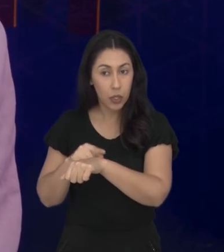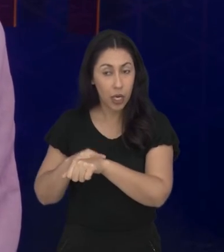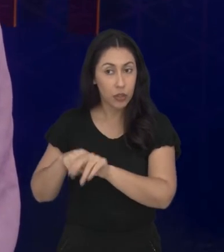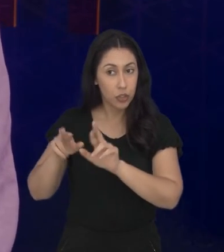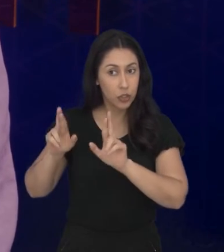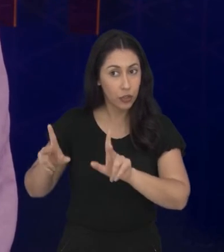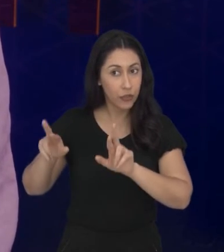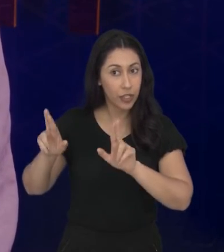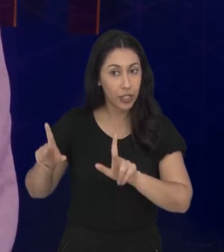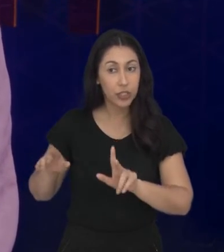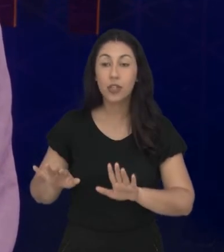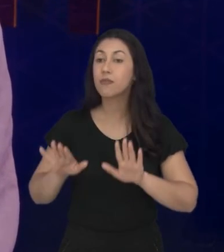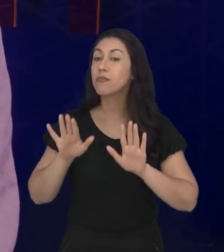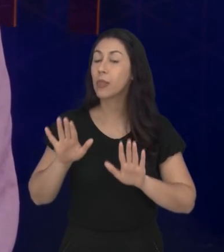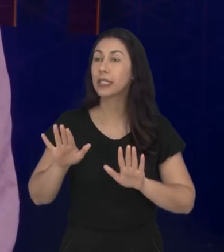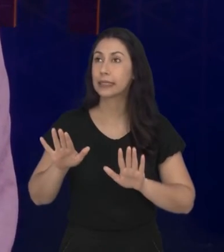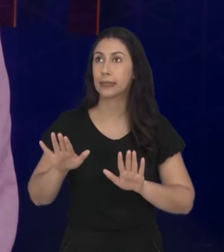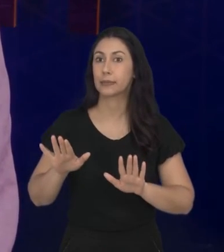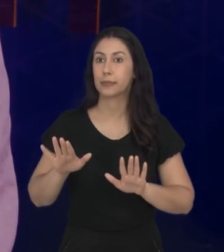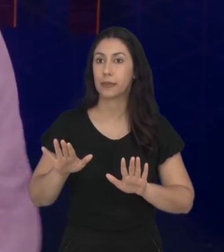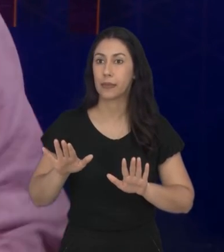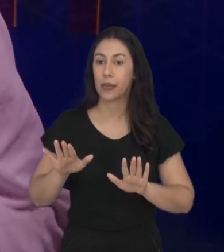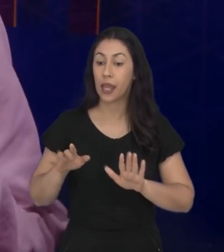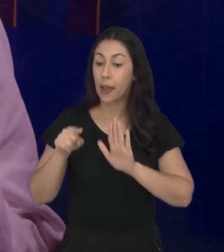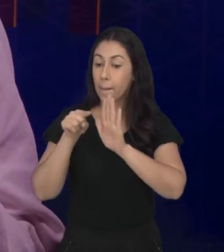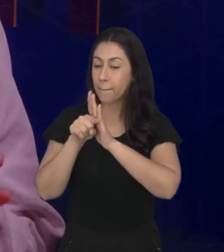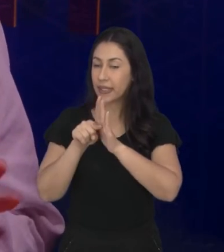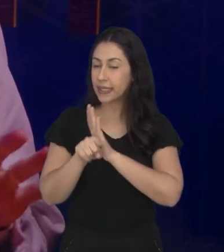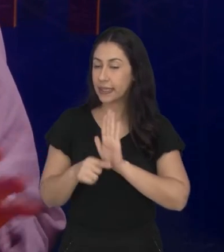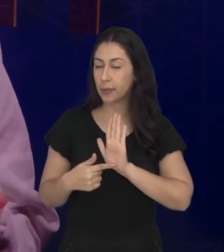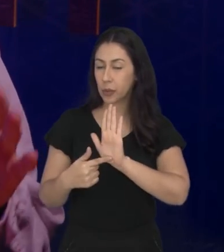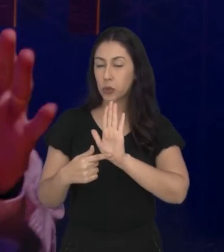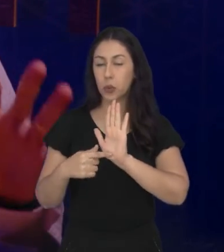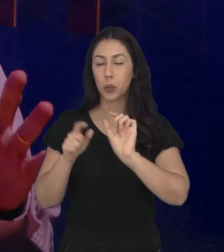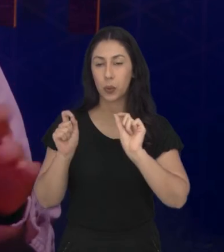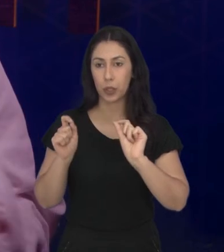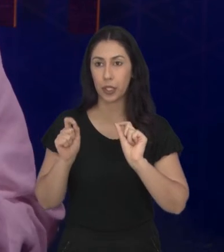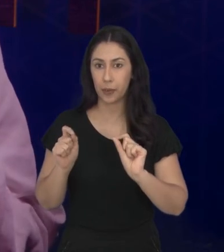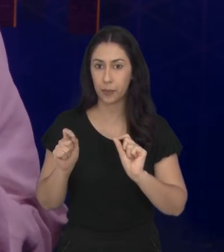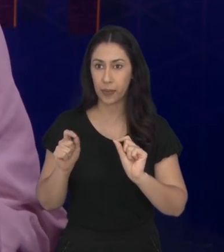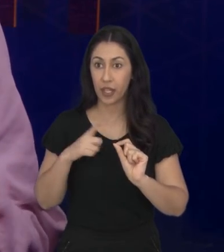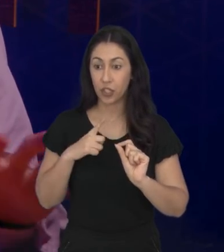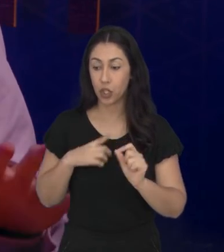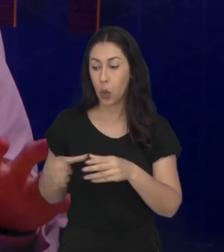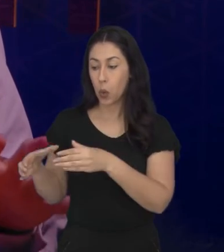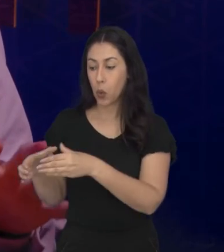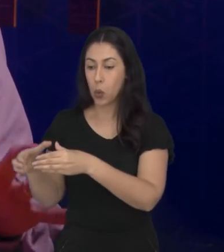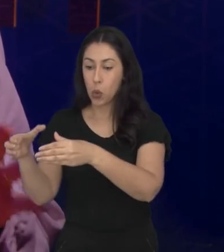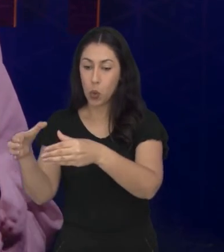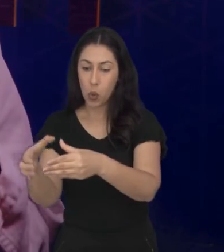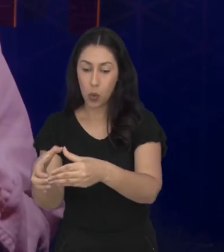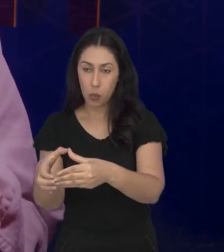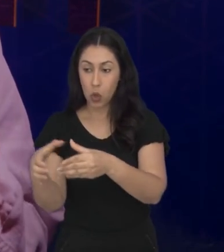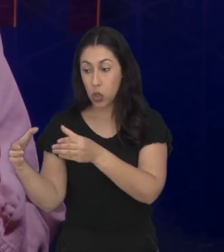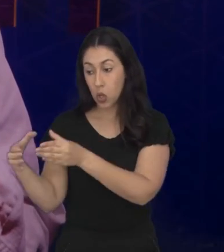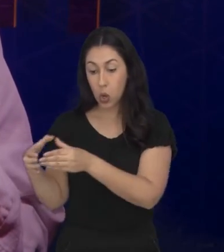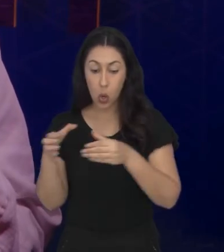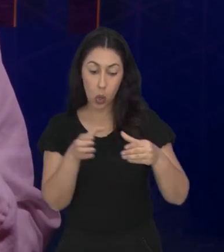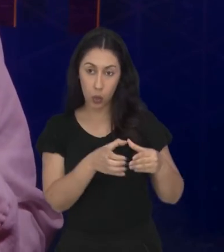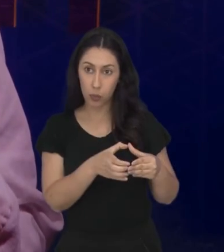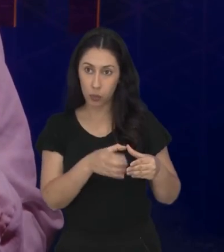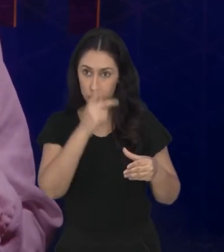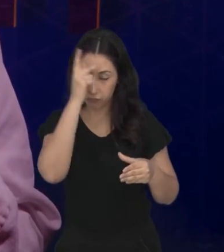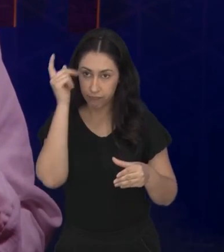pouquinho ali. Mas no começo do dia, essa pesquisa funciona assim: eles pegaram grupos de pessoas, deram